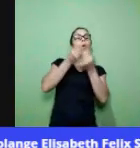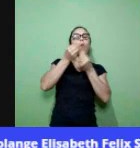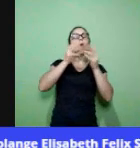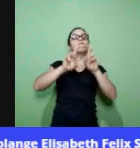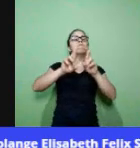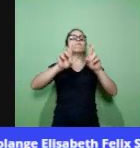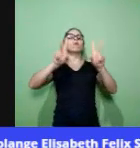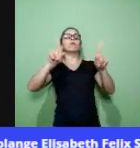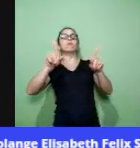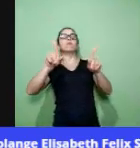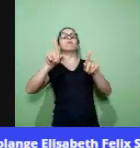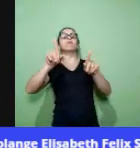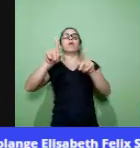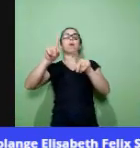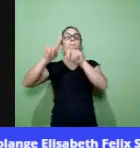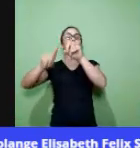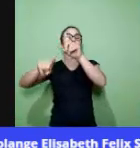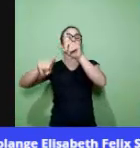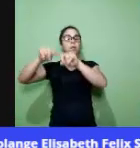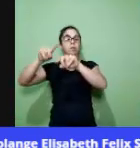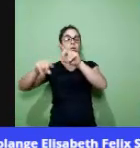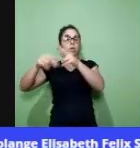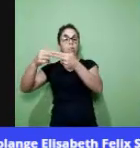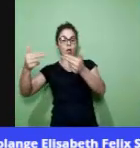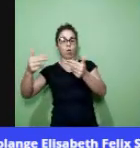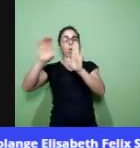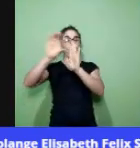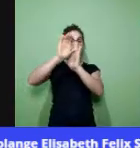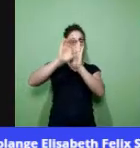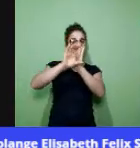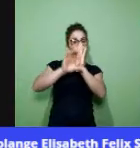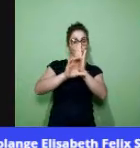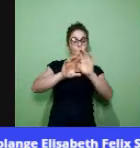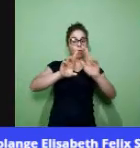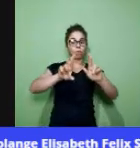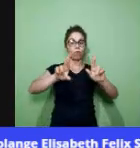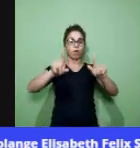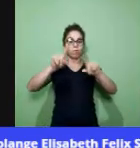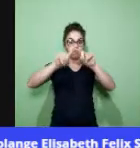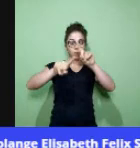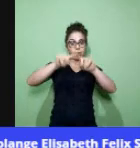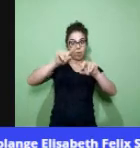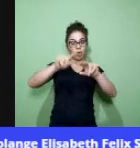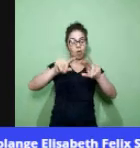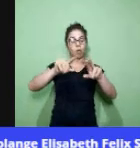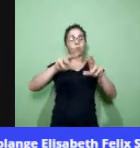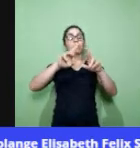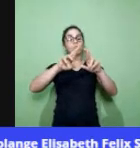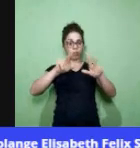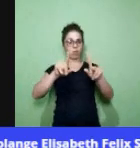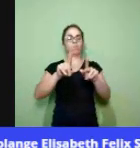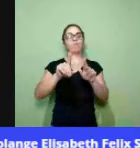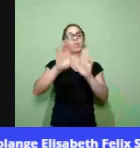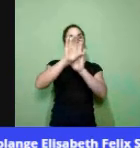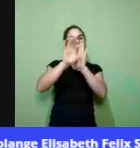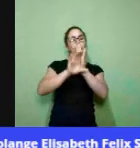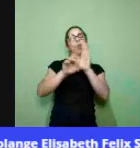um material. Nós vamos trabalhar o conteúdo, porém, de outra maneira, né? Com outro material. Pode estar passando.